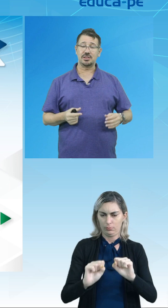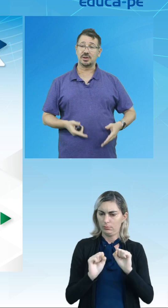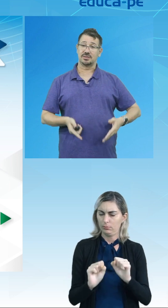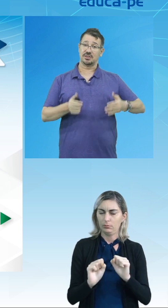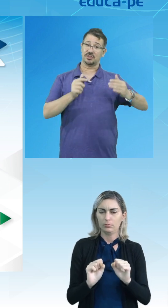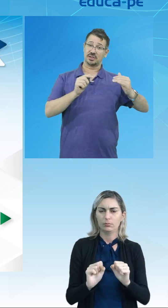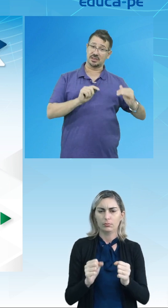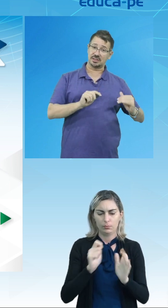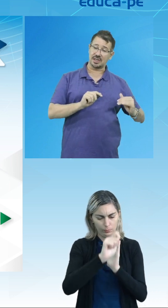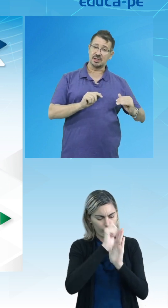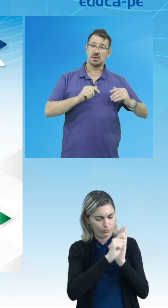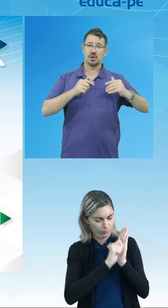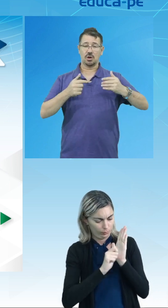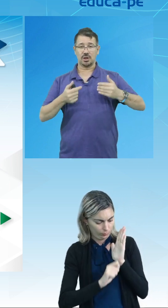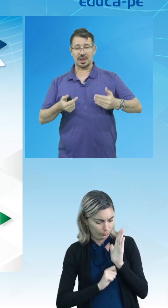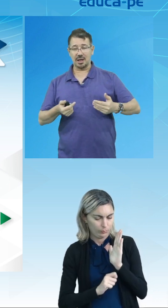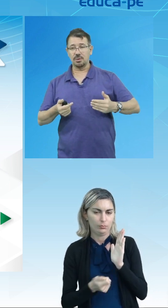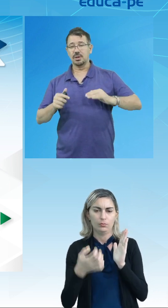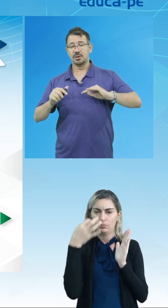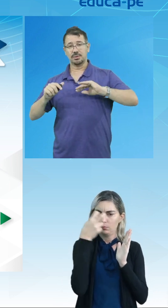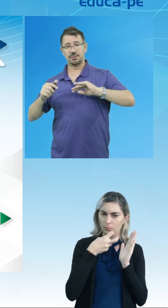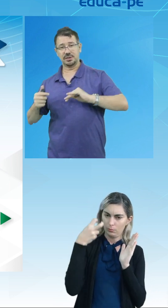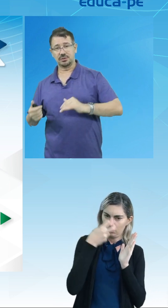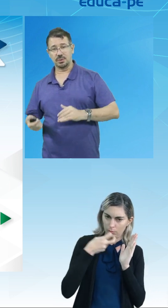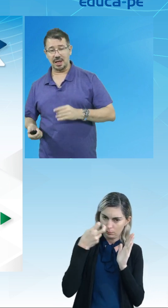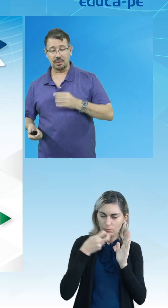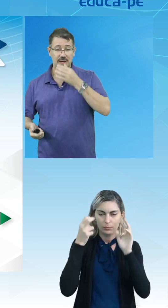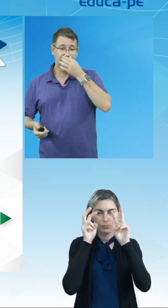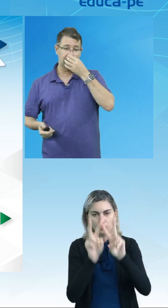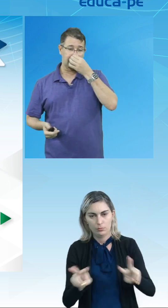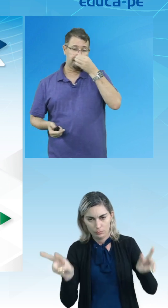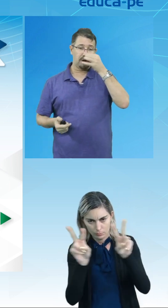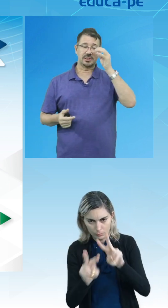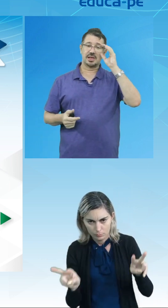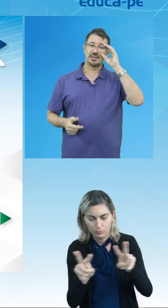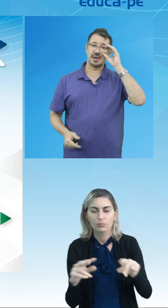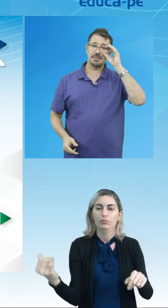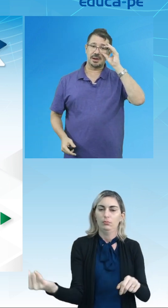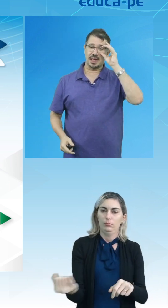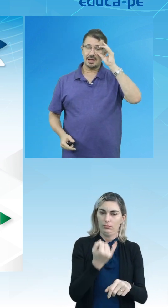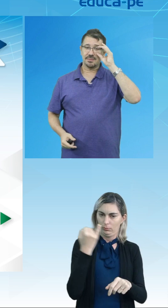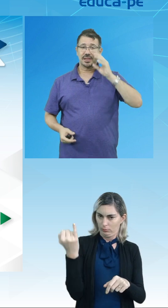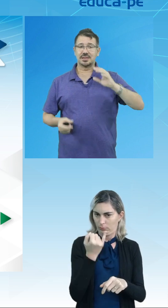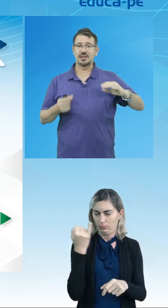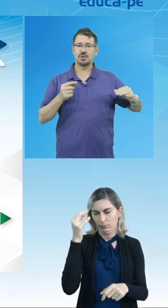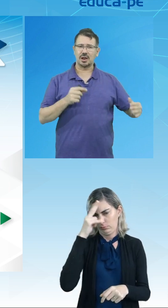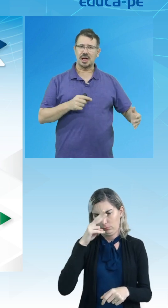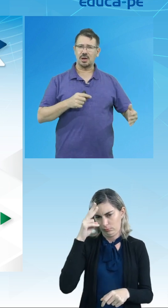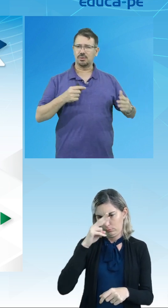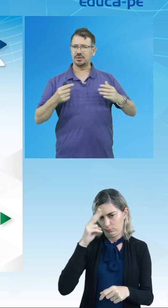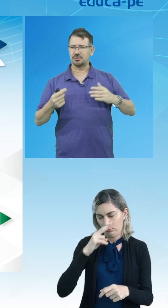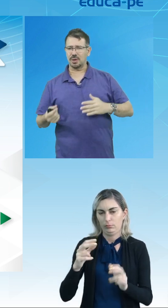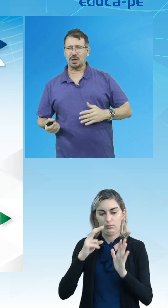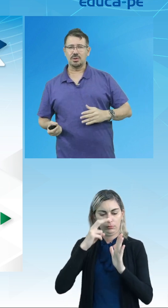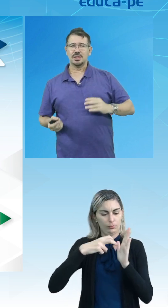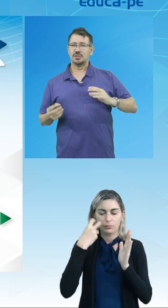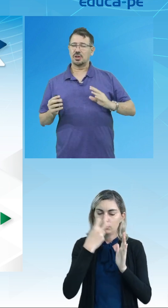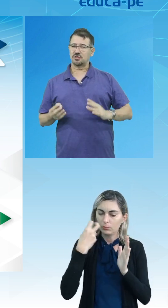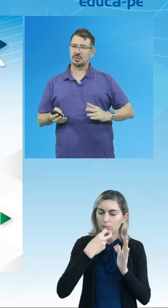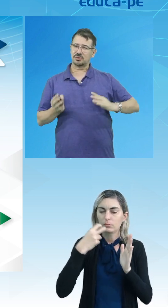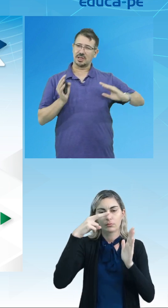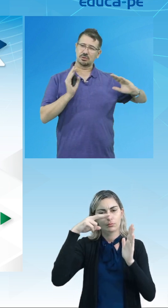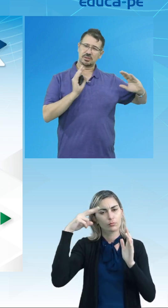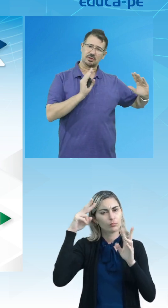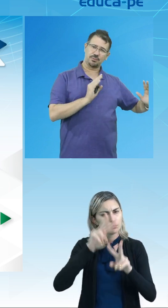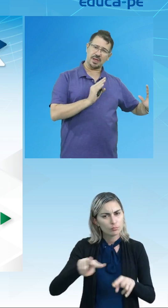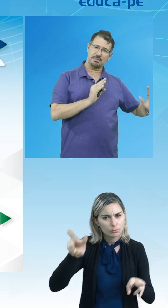de natureza escrita, oral, visual, e é importante lembrar que tanto oral, visual, nós